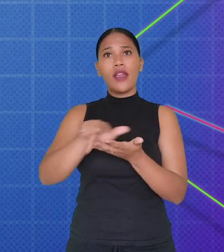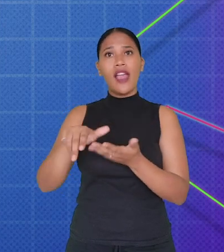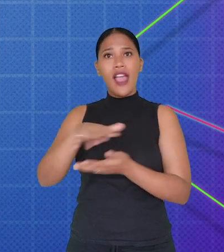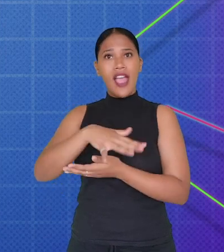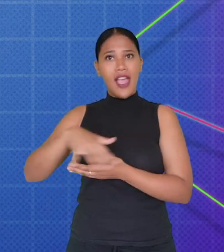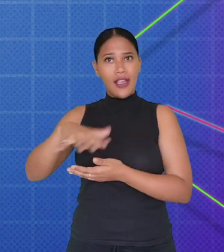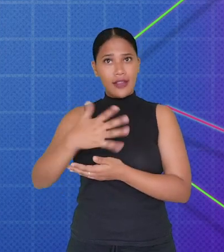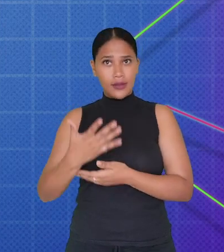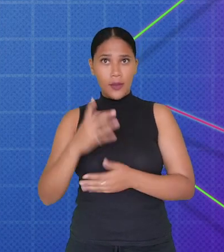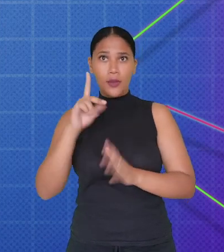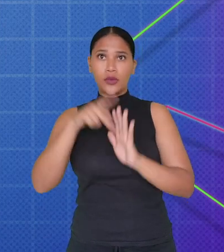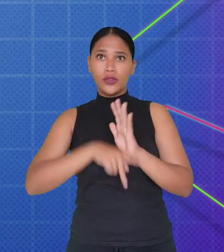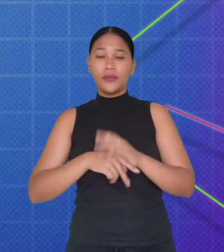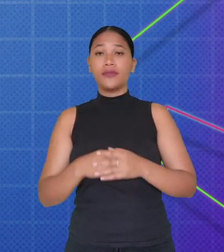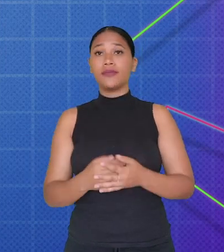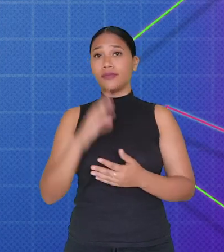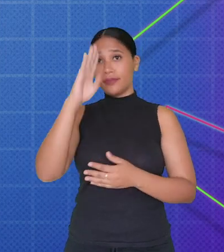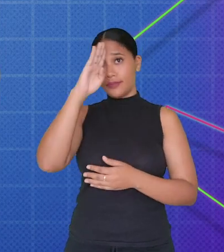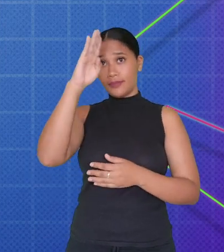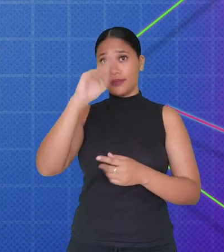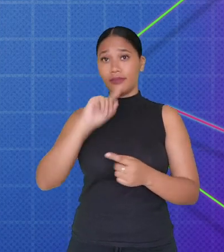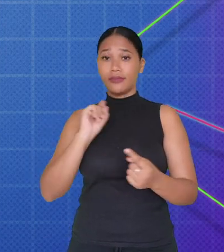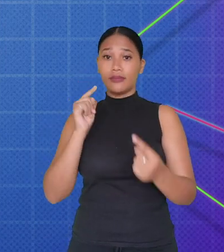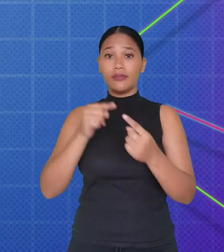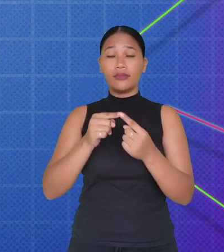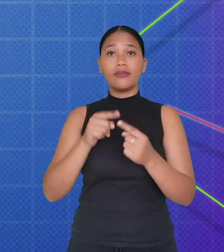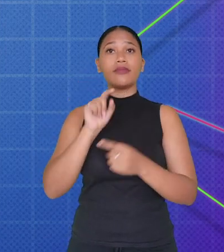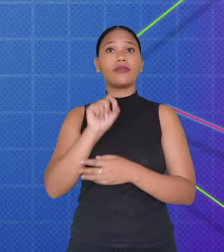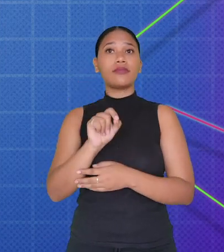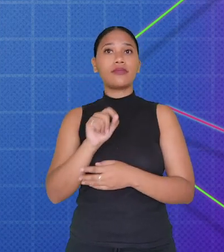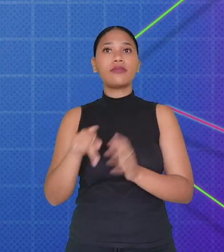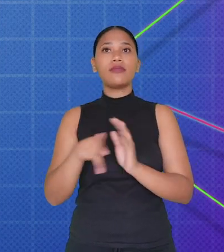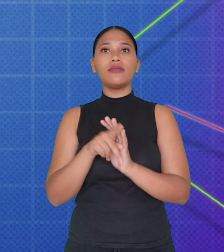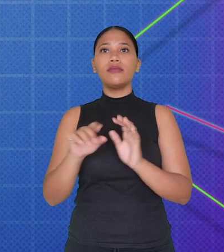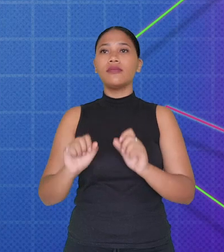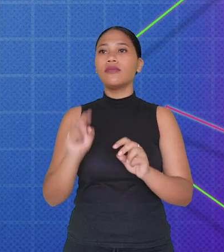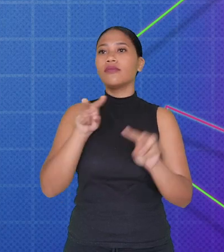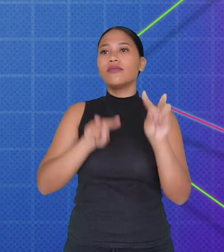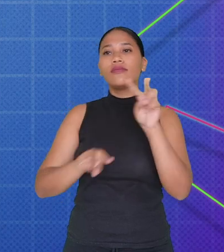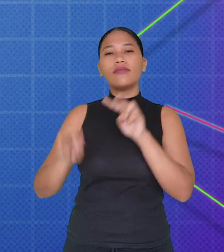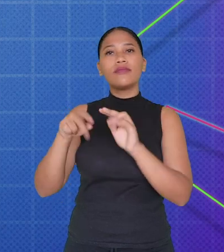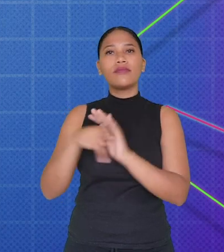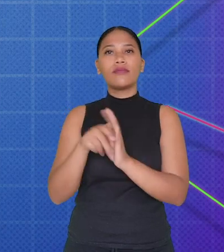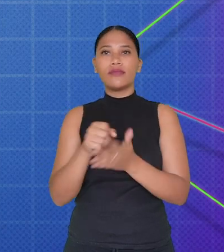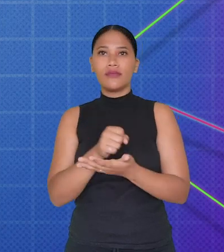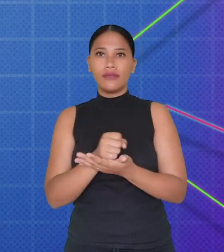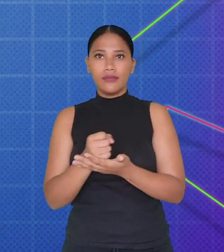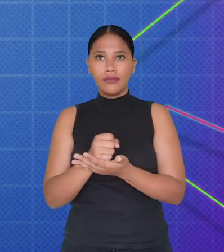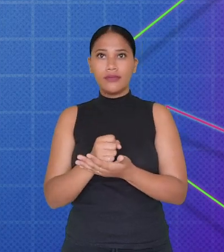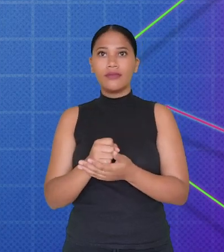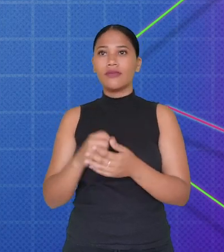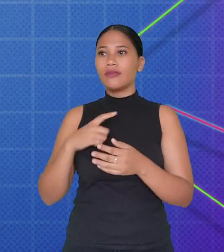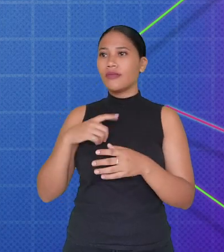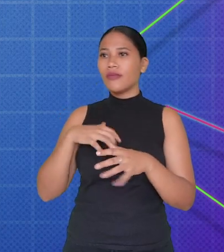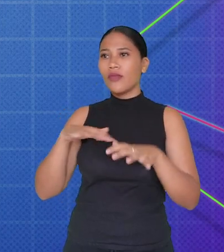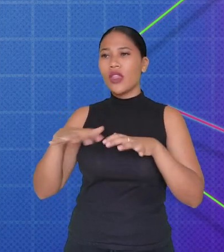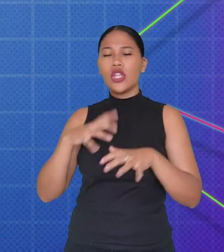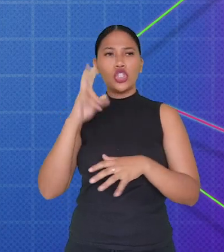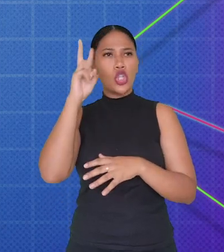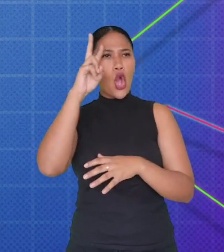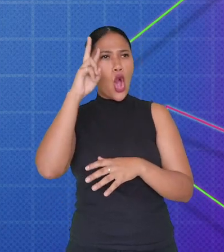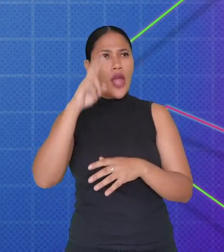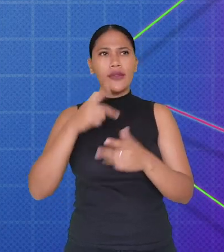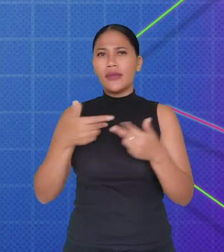das demais áreas envolvidas no projeto o principal objetivo do game designer é criar uma visão para o jogo definindo a sua mecânica